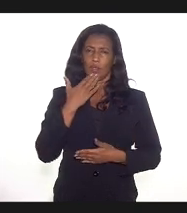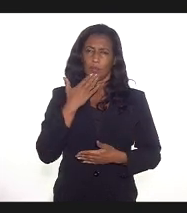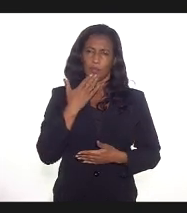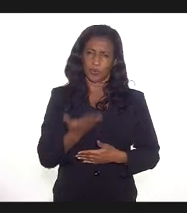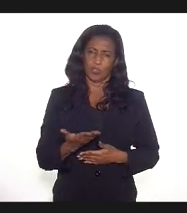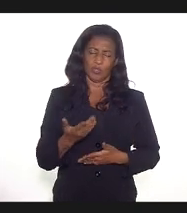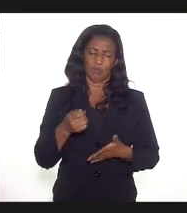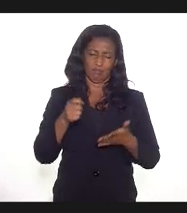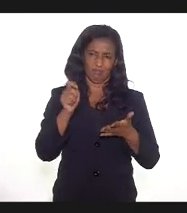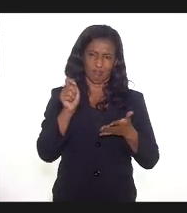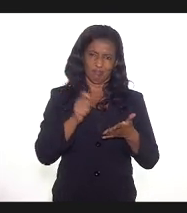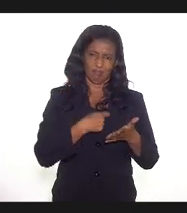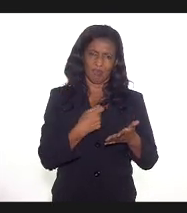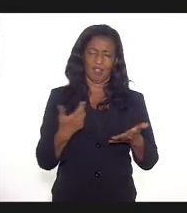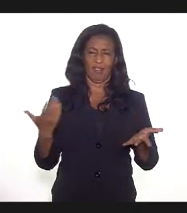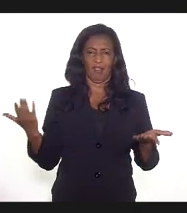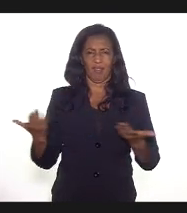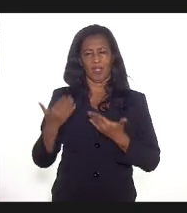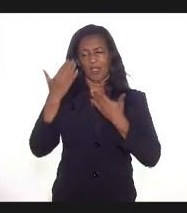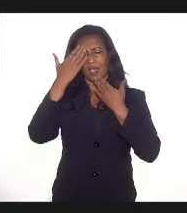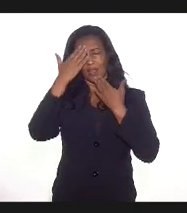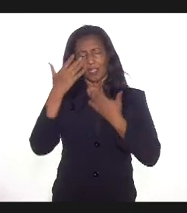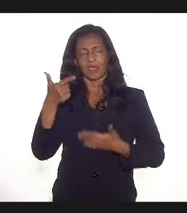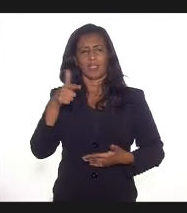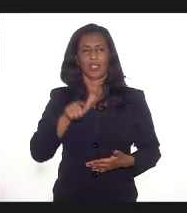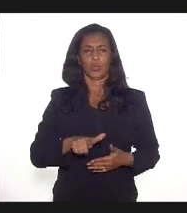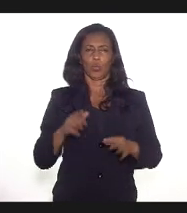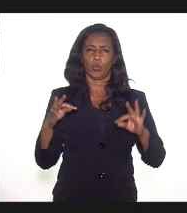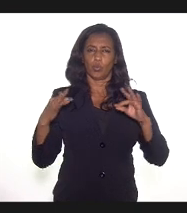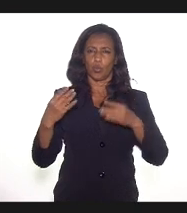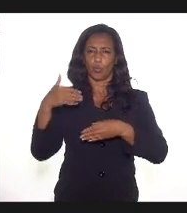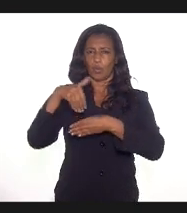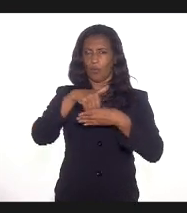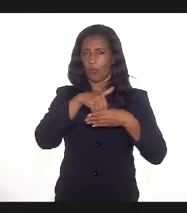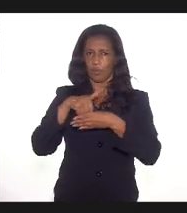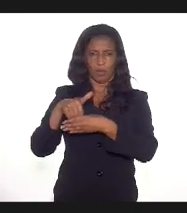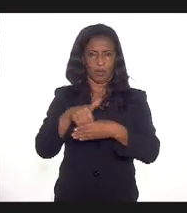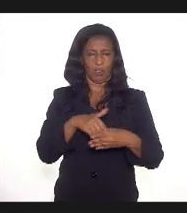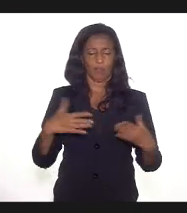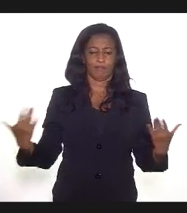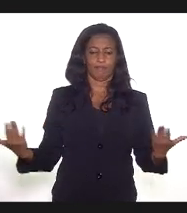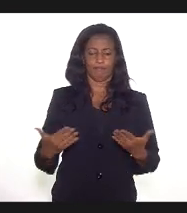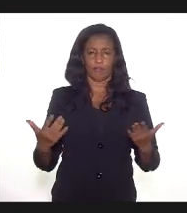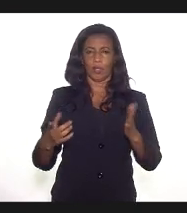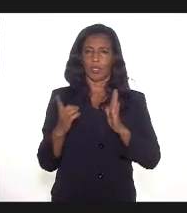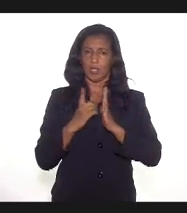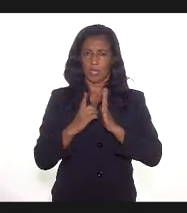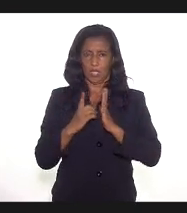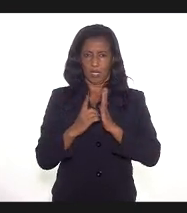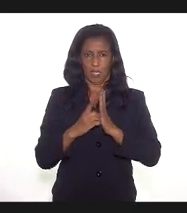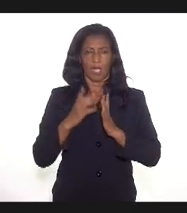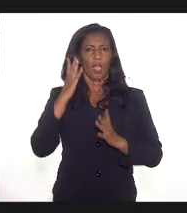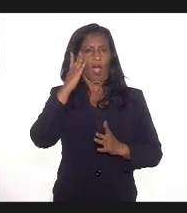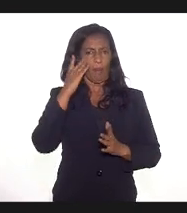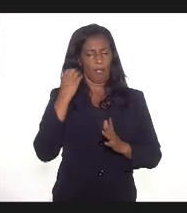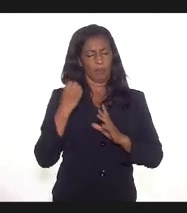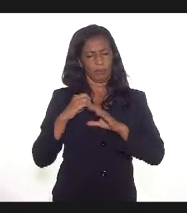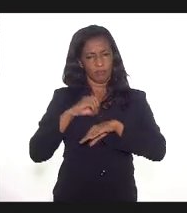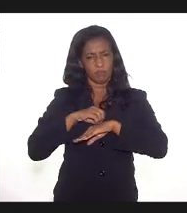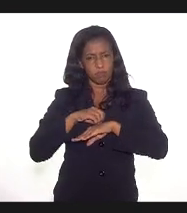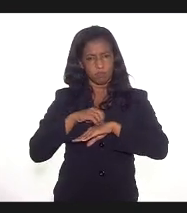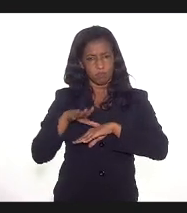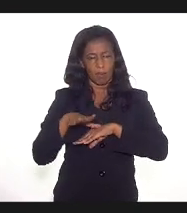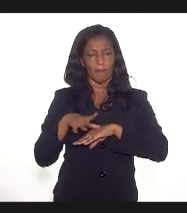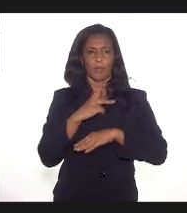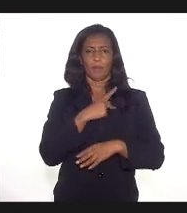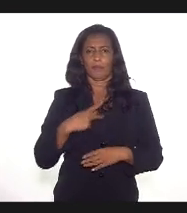aqui. Novamente, agradecer a todos os deputados de terem votado hoje esse decreto, que amanhã será publicado, se Deus quiser, pelo